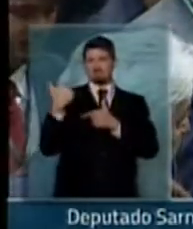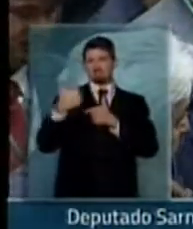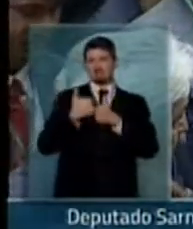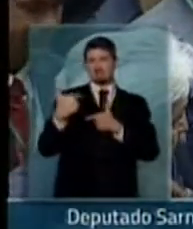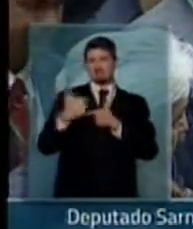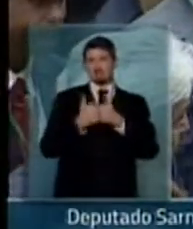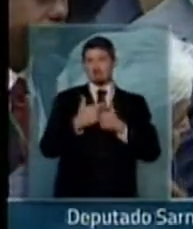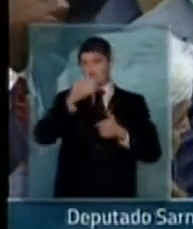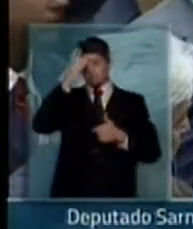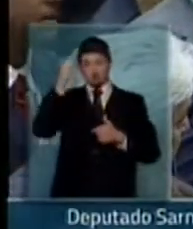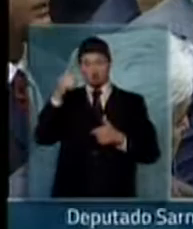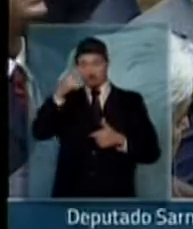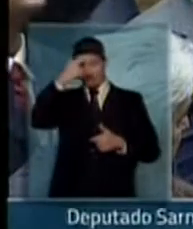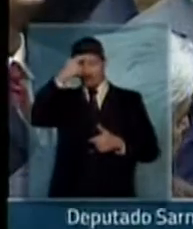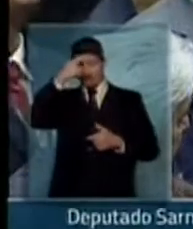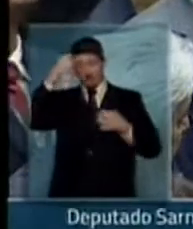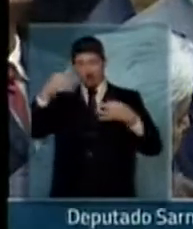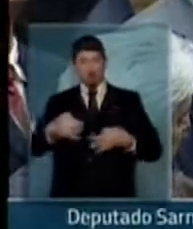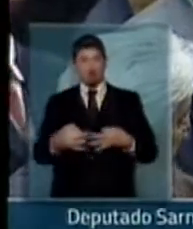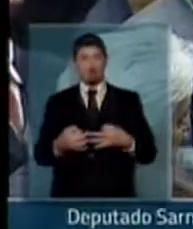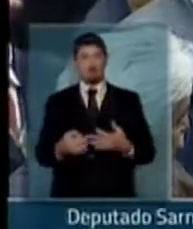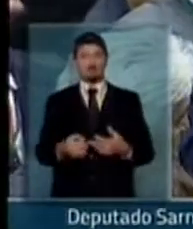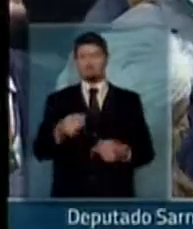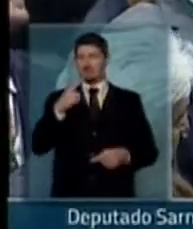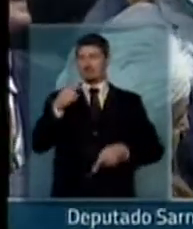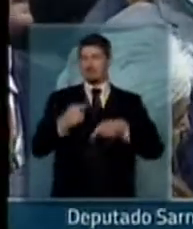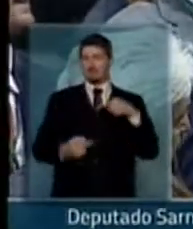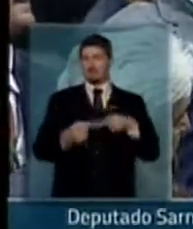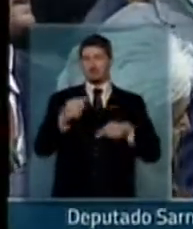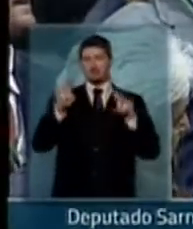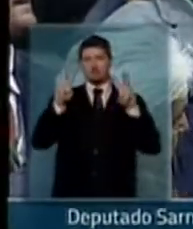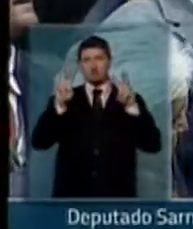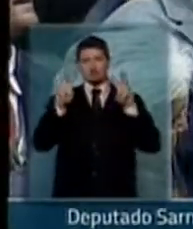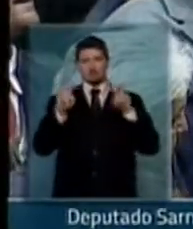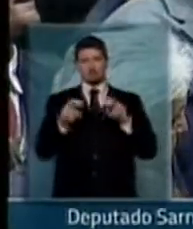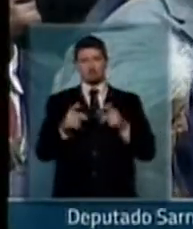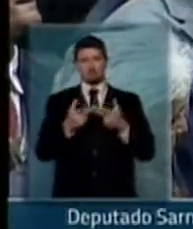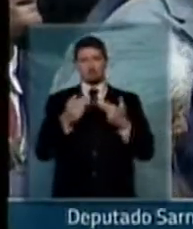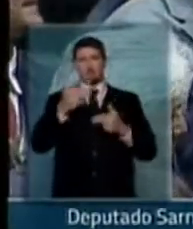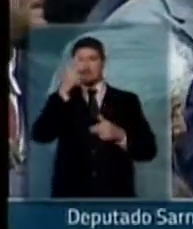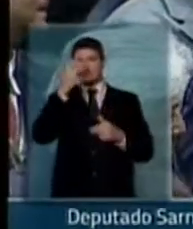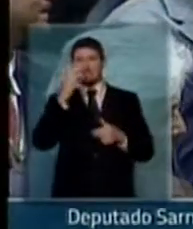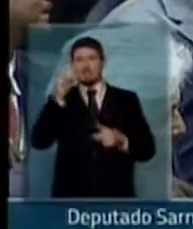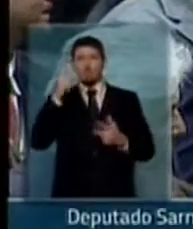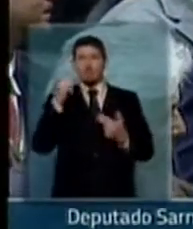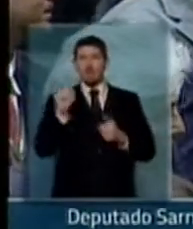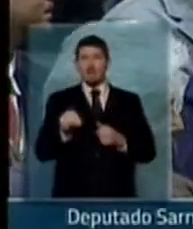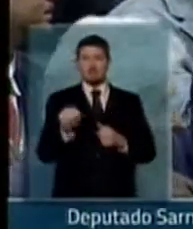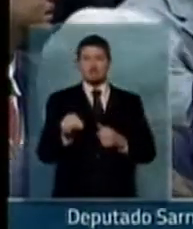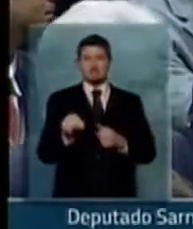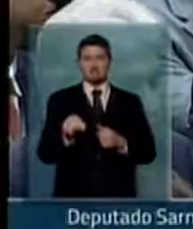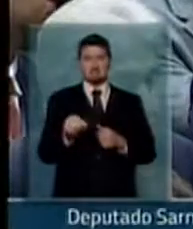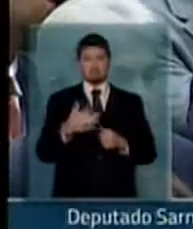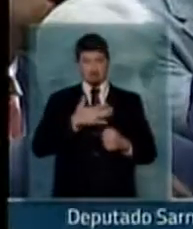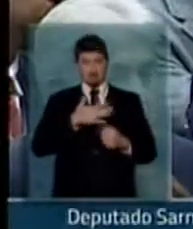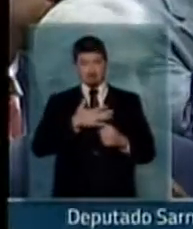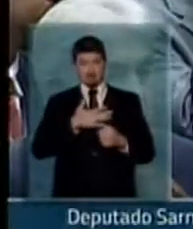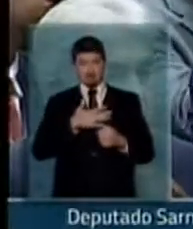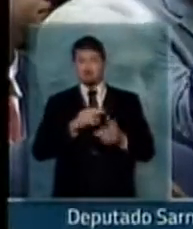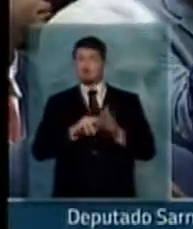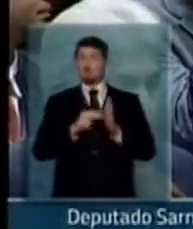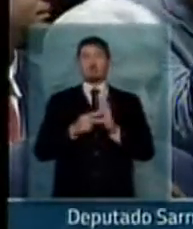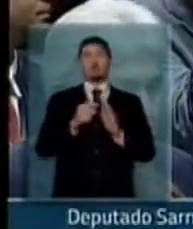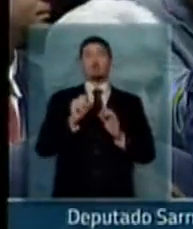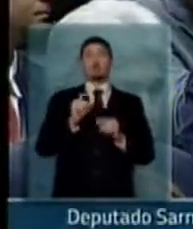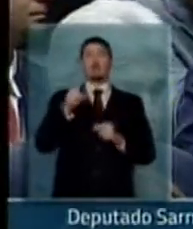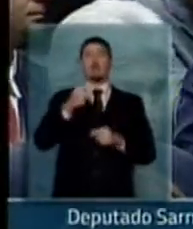argumentos racionais para debater um assunto tão sério como esse, para mim,